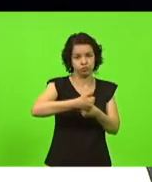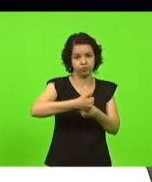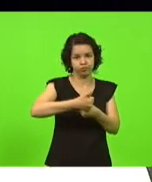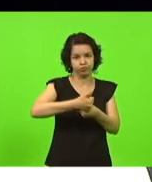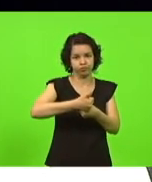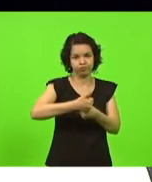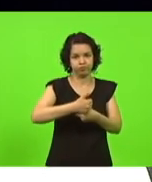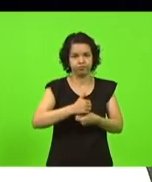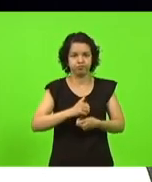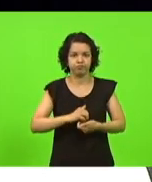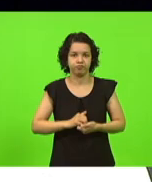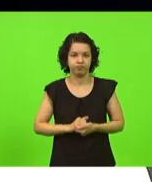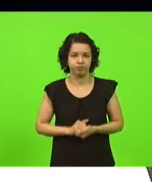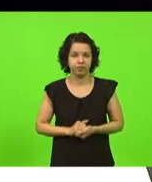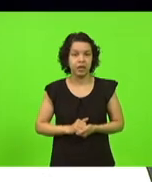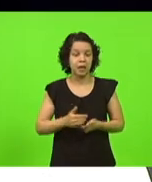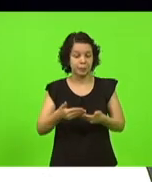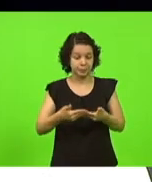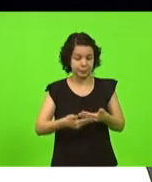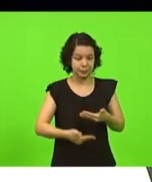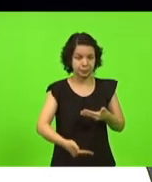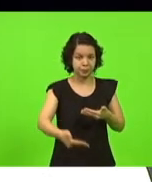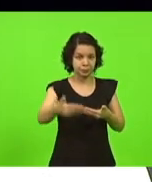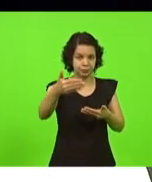A partir daí,